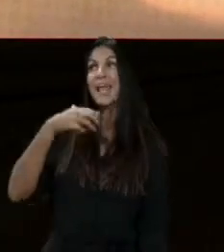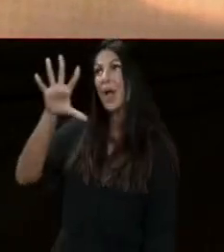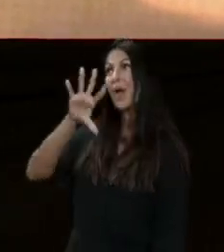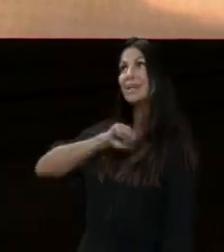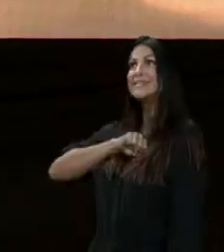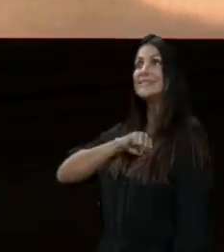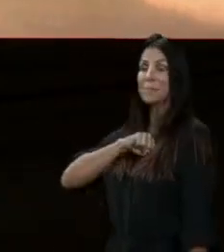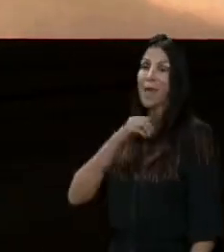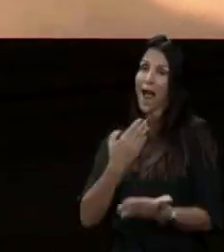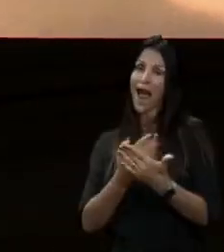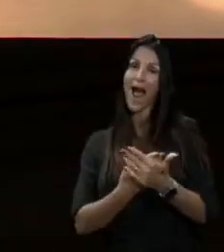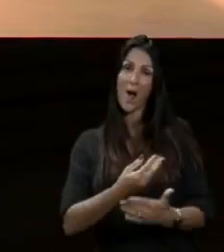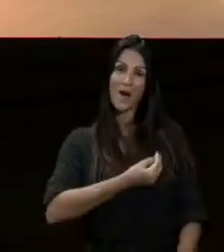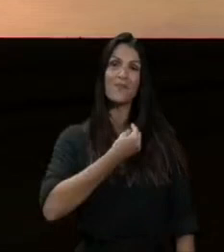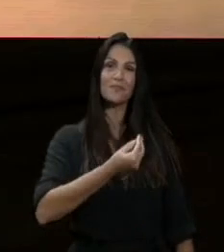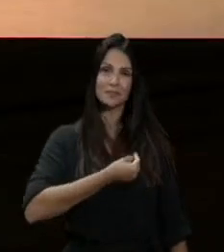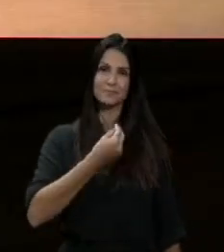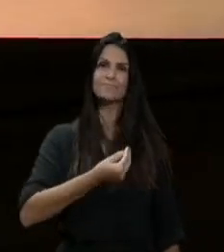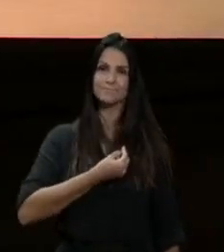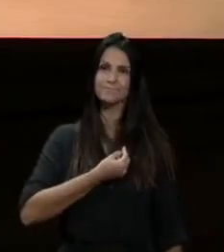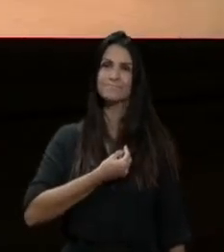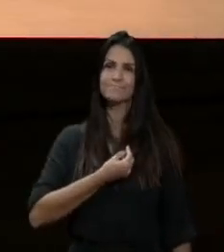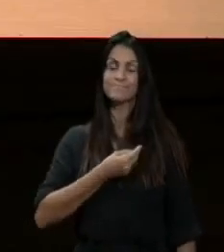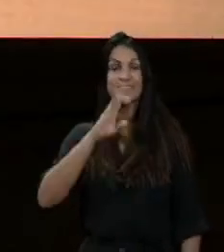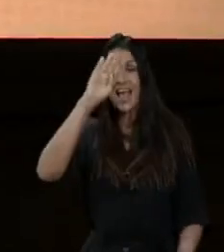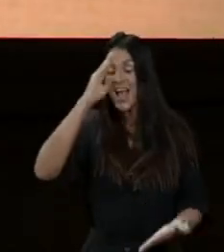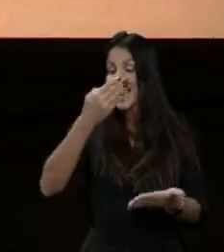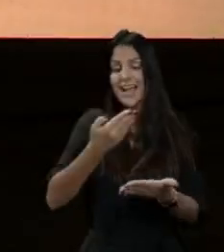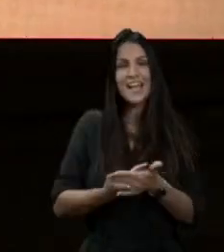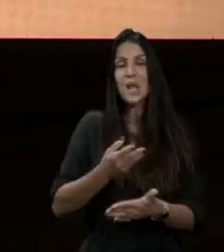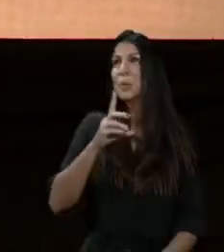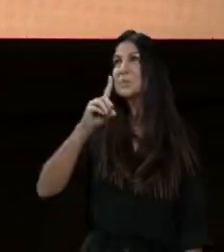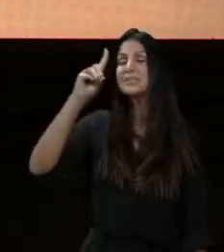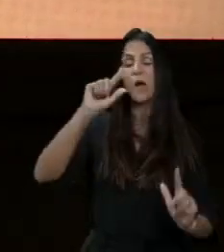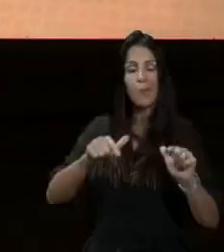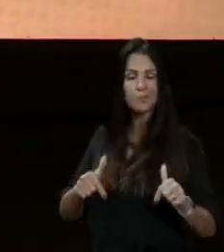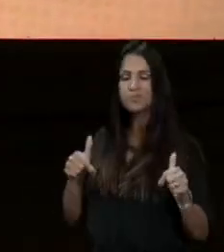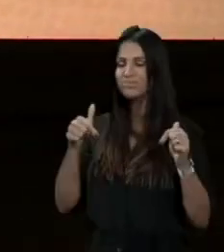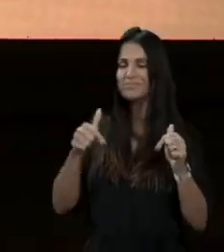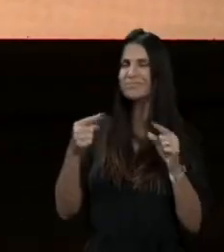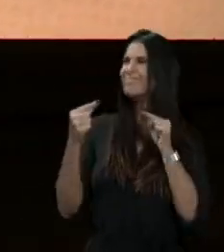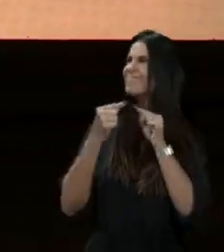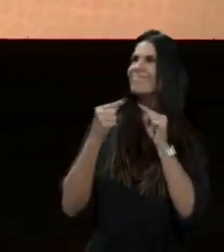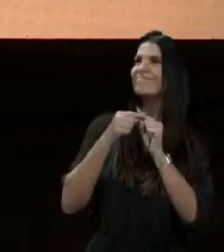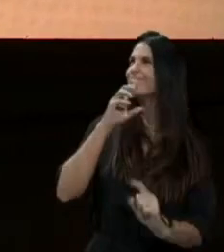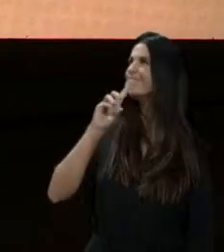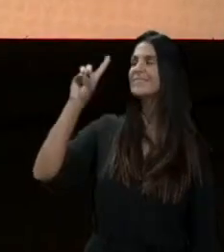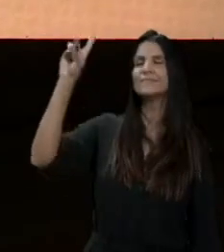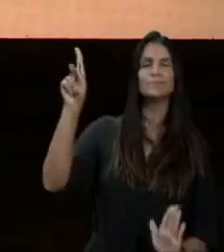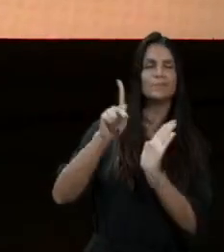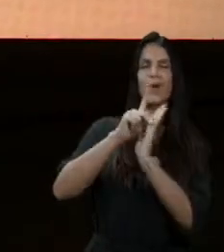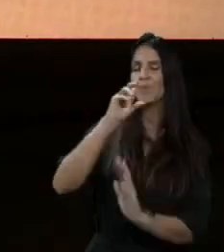eu Oi eu queria um Deus que funciona do jeito dele mas que ele ouve o clamor EA oração de um povo que crê